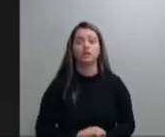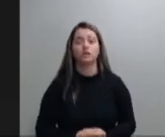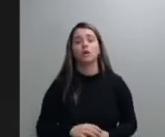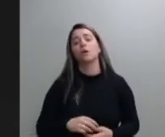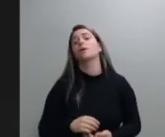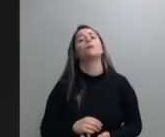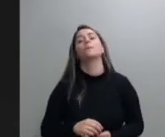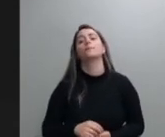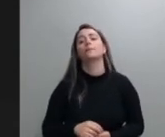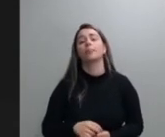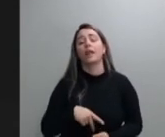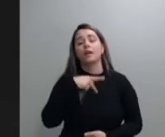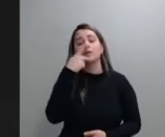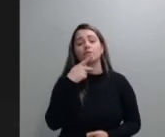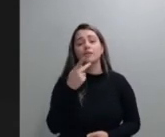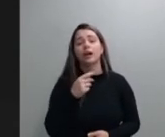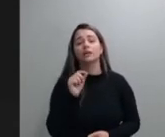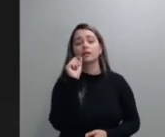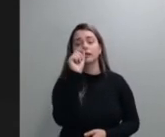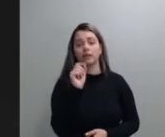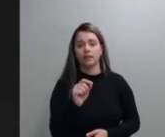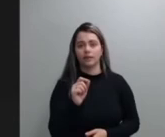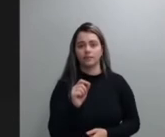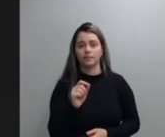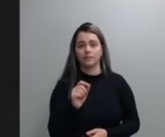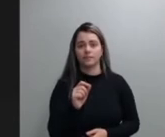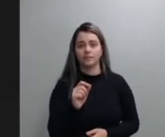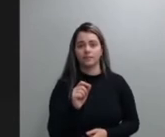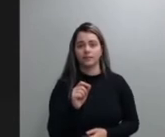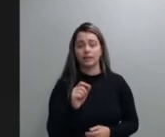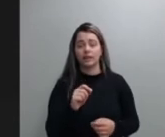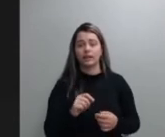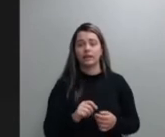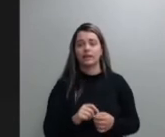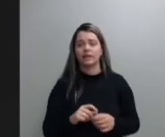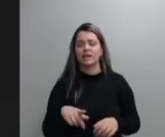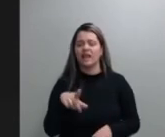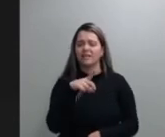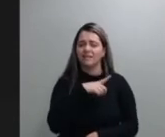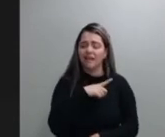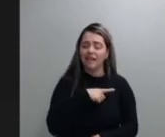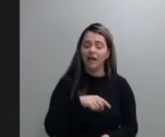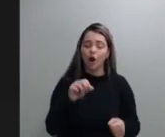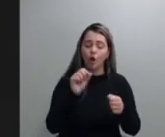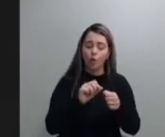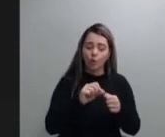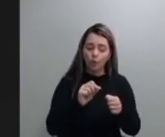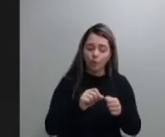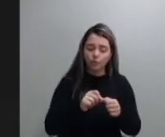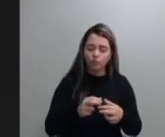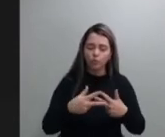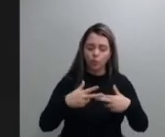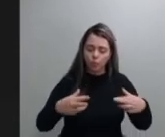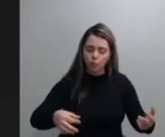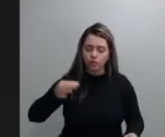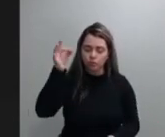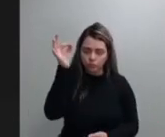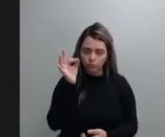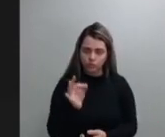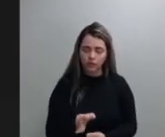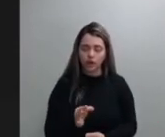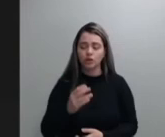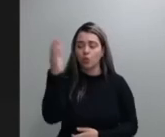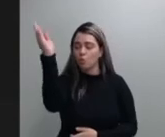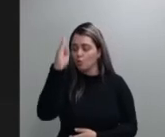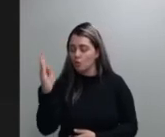dizem respeito à regulação da concorrência no mercado relevante brasileiro e em nada tem a ver